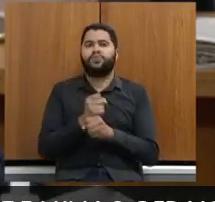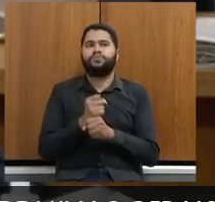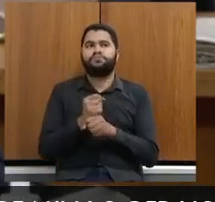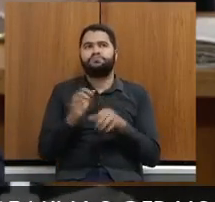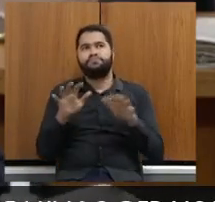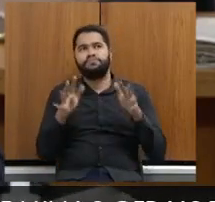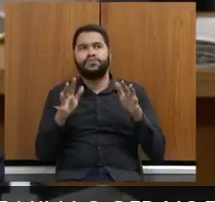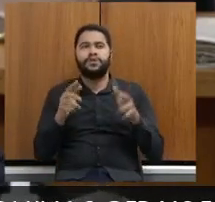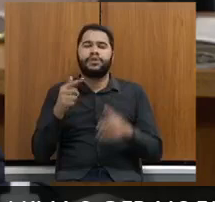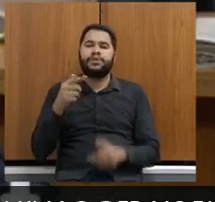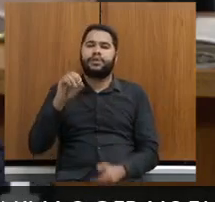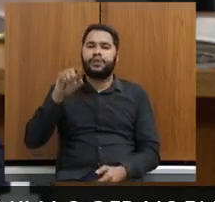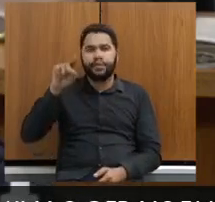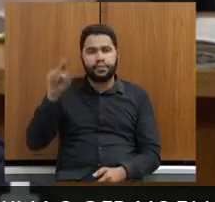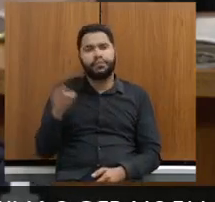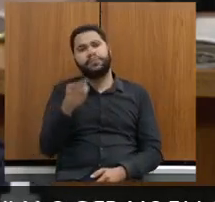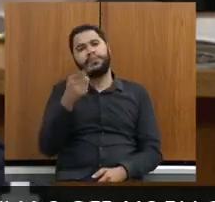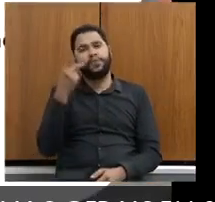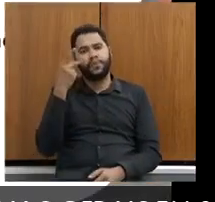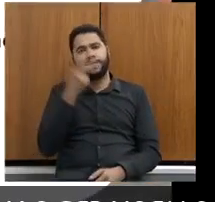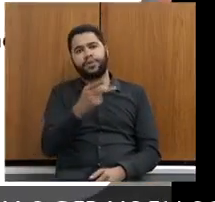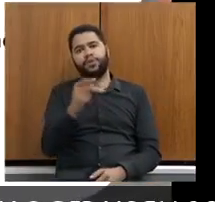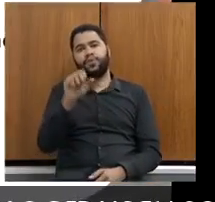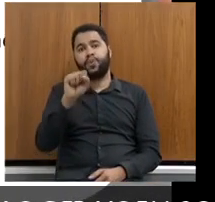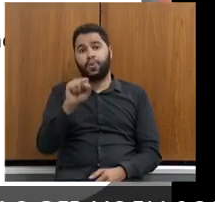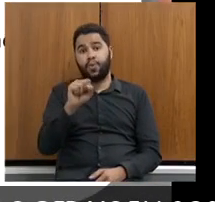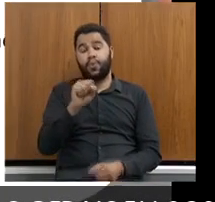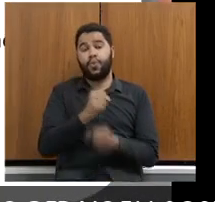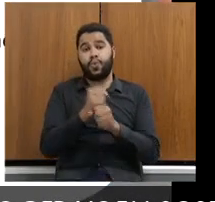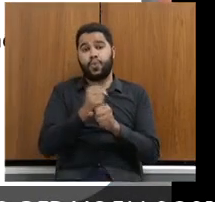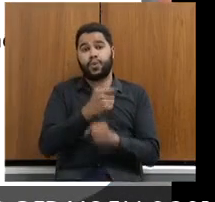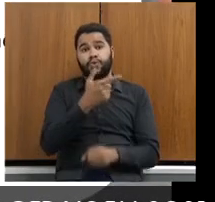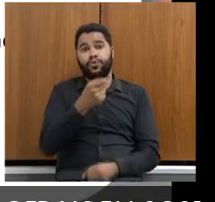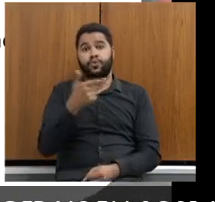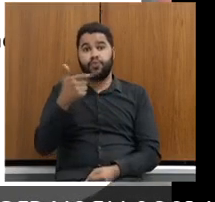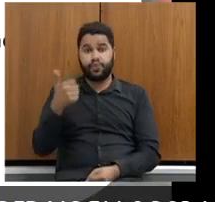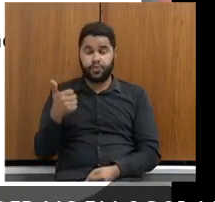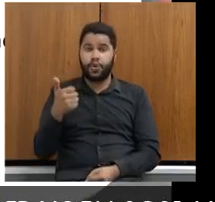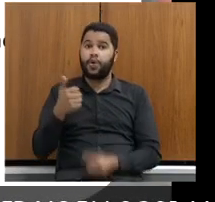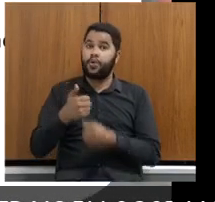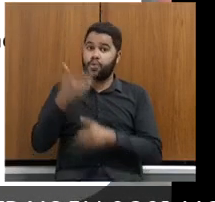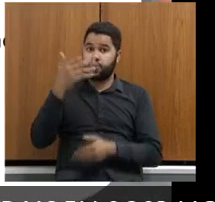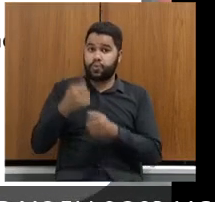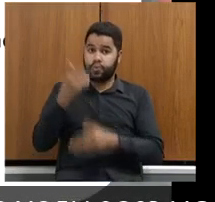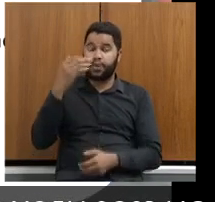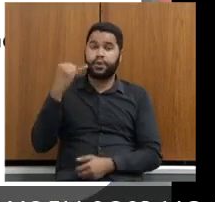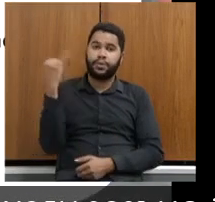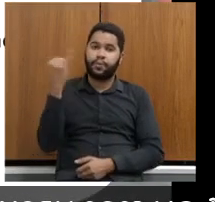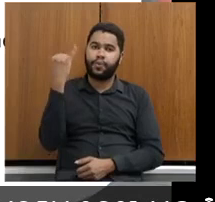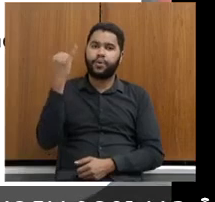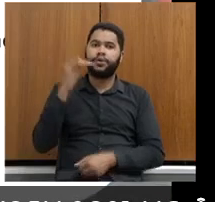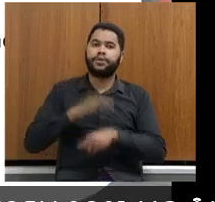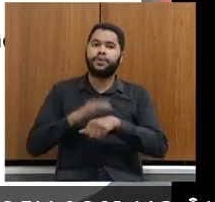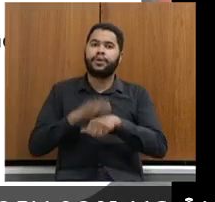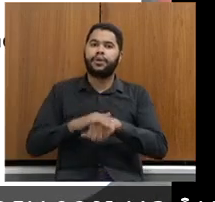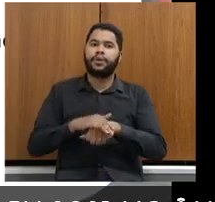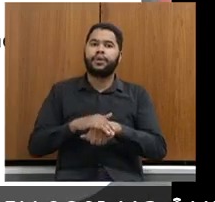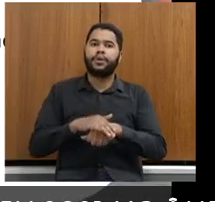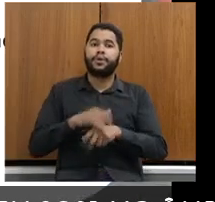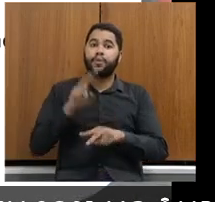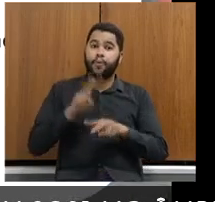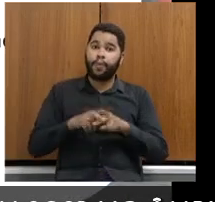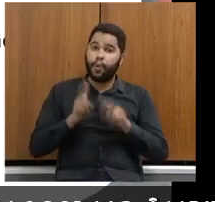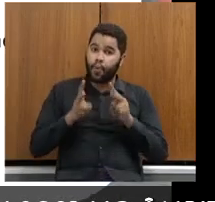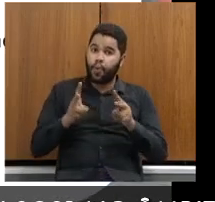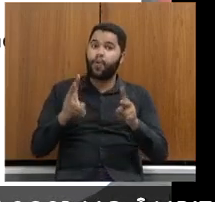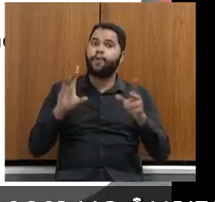aí em torno de 70 mil vezes há um ano 2021 isso pai gente fundado muito muito muito importante que fez com que o preso mãe Tibete